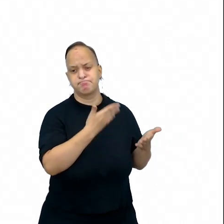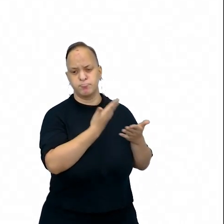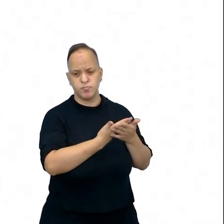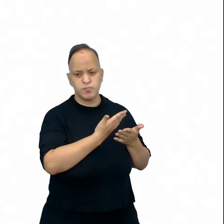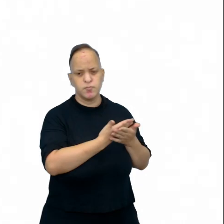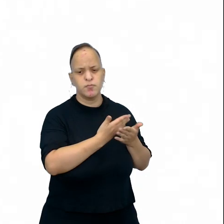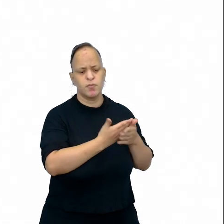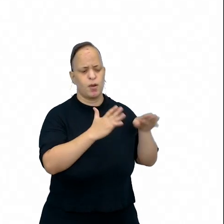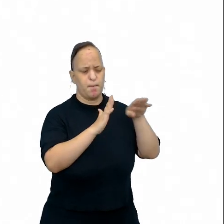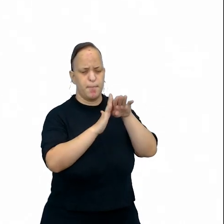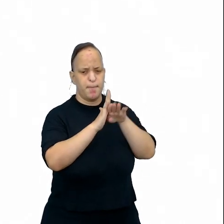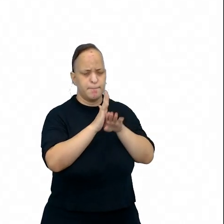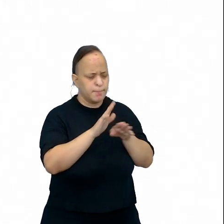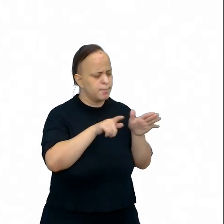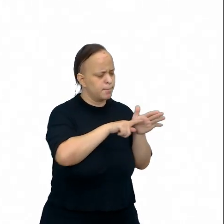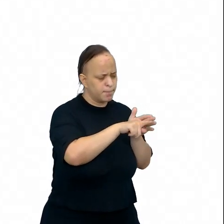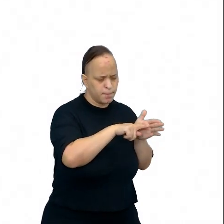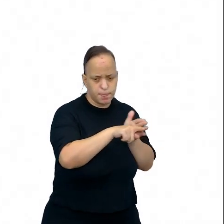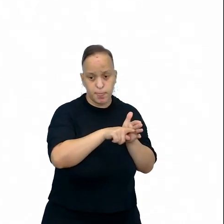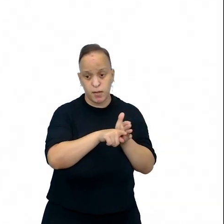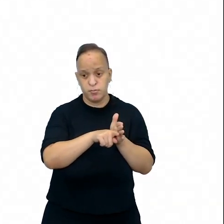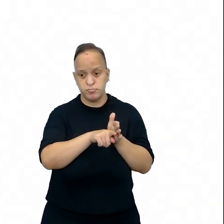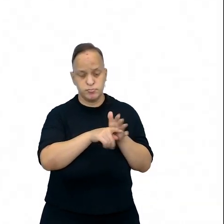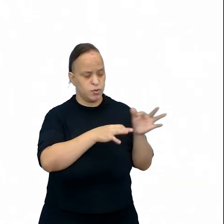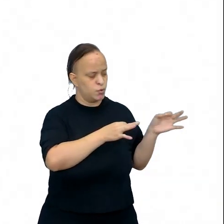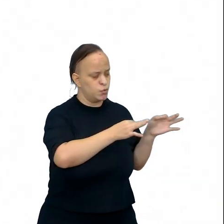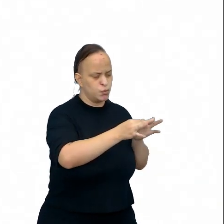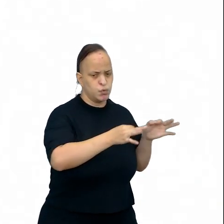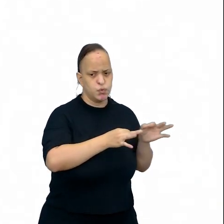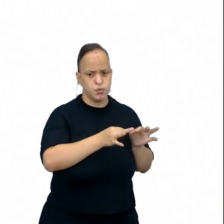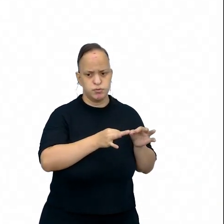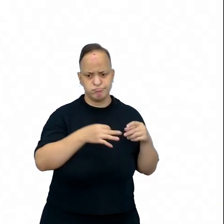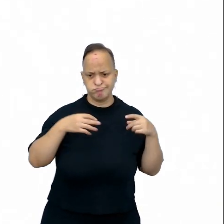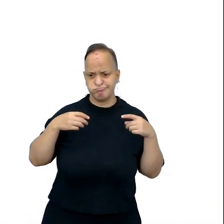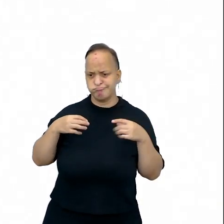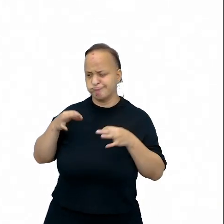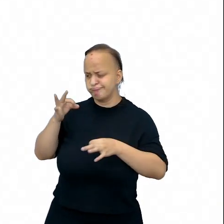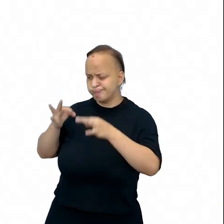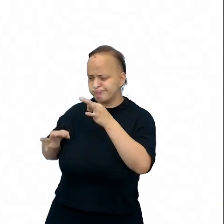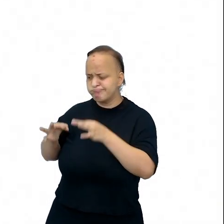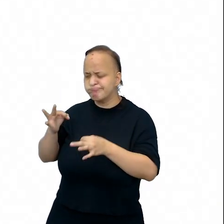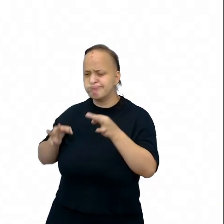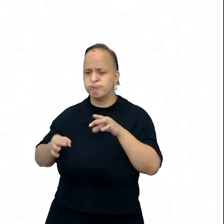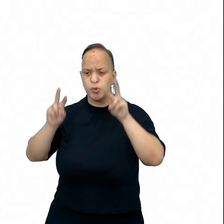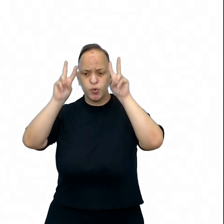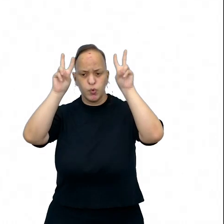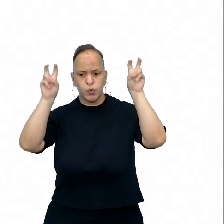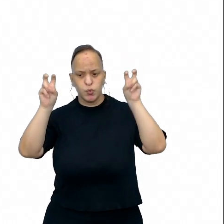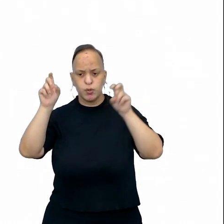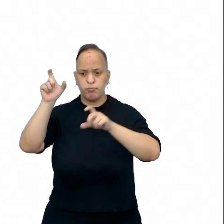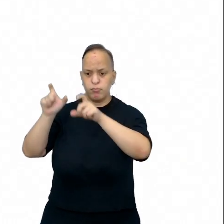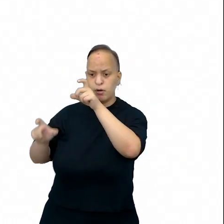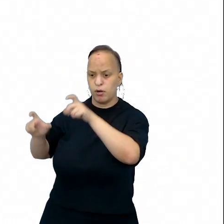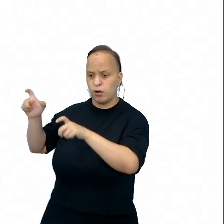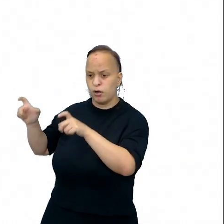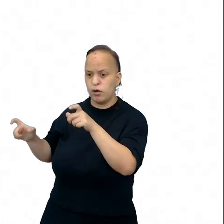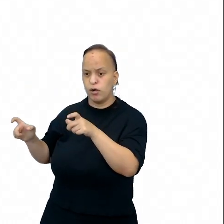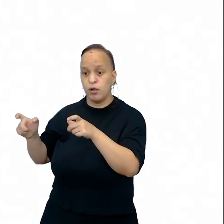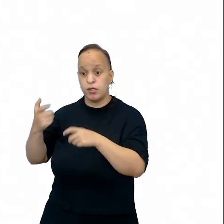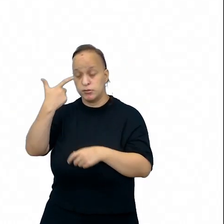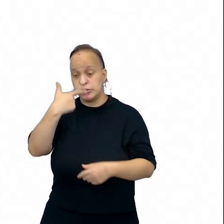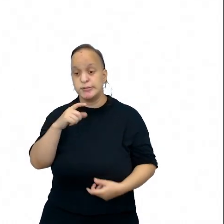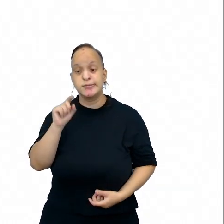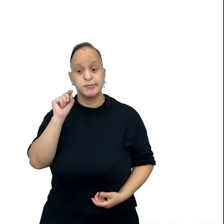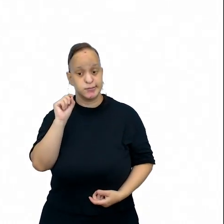definir juntamente com os estudantes, né, quem vai ser julgado, o tema a ser julgado, as personagens envolvidas no